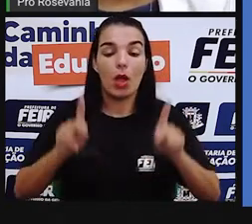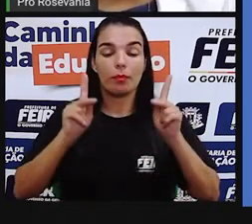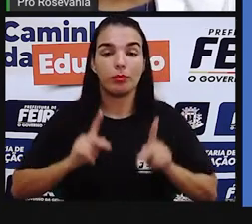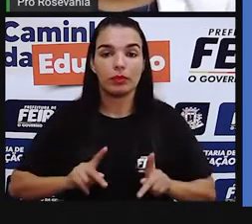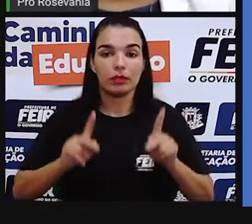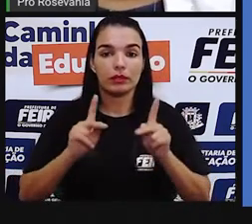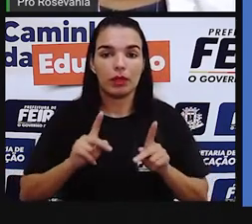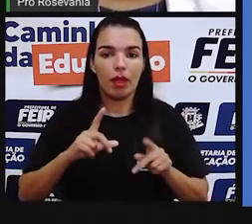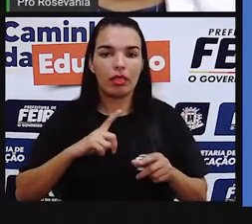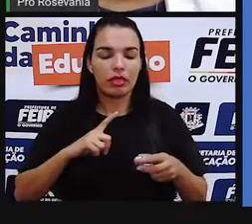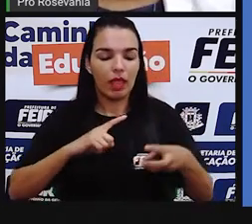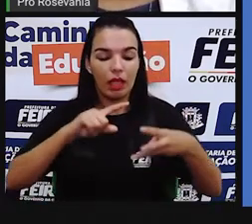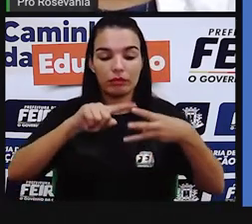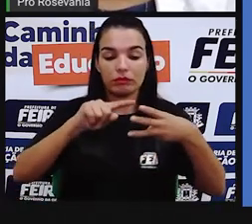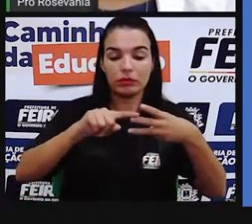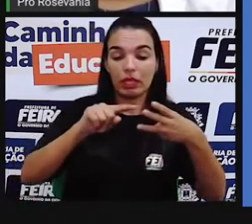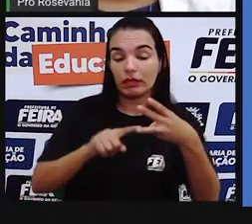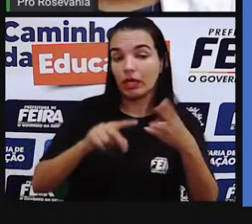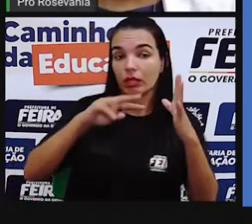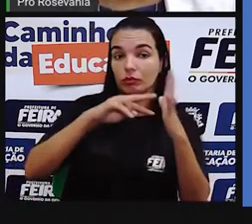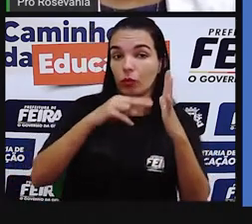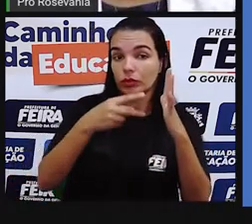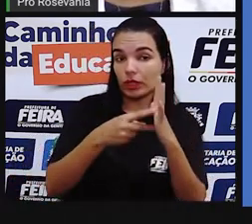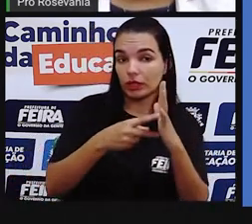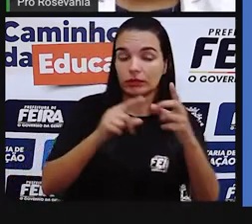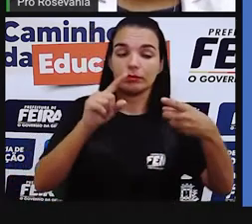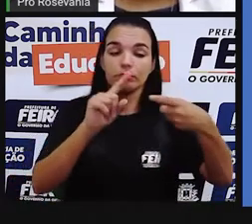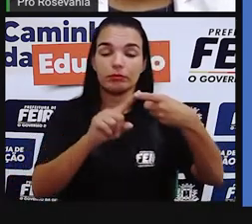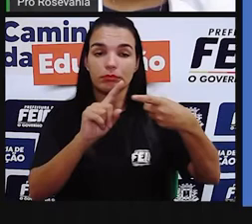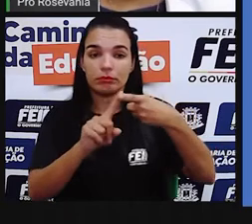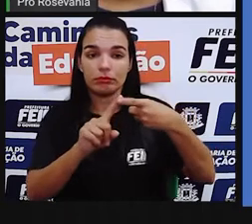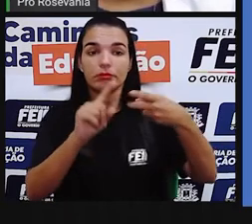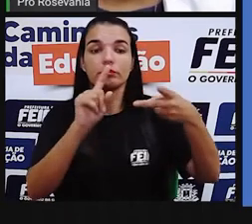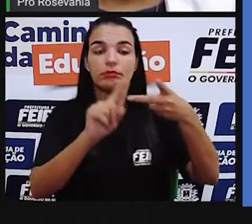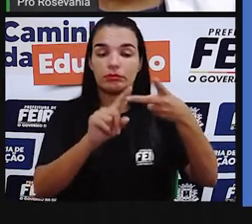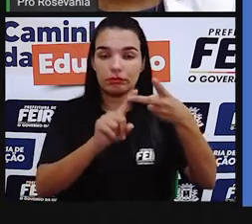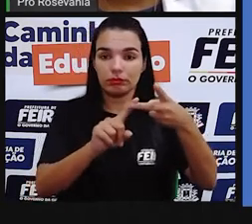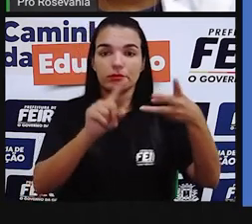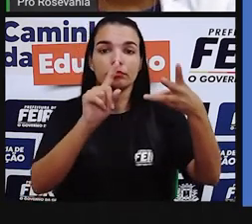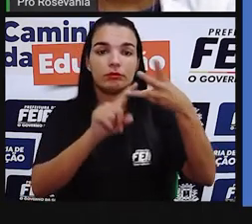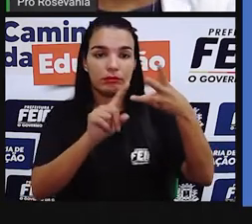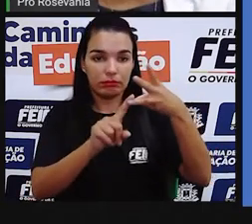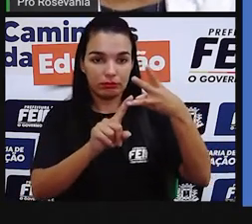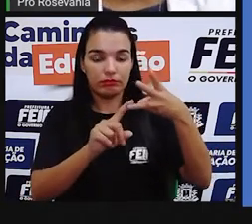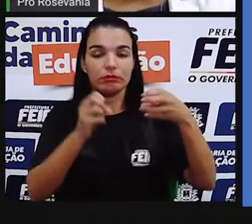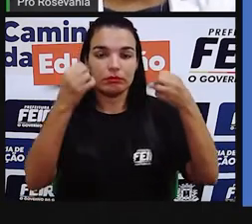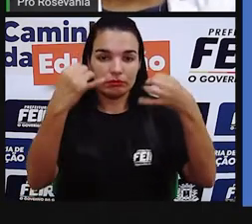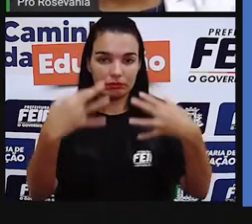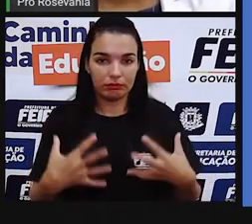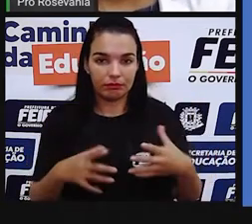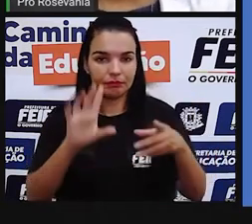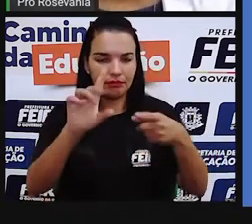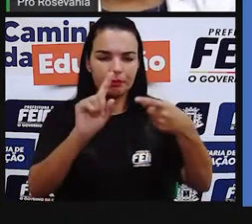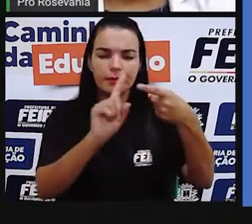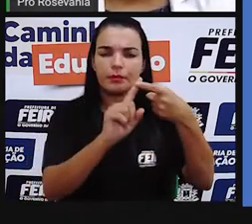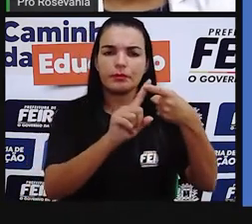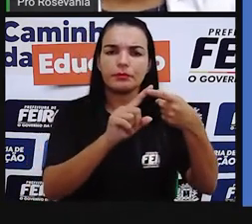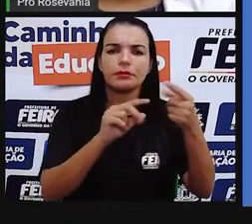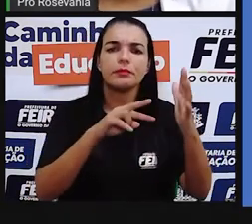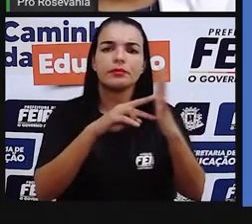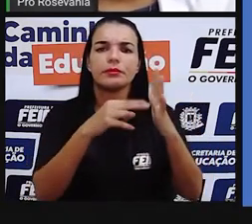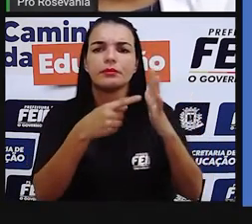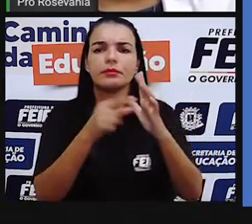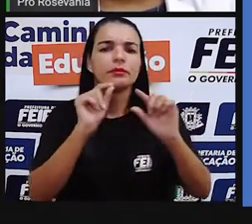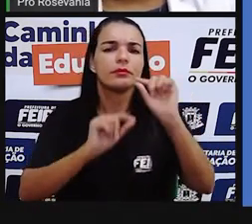para vocês aí, né, três definições: uma de biologia, uma de sociologia e a outra de estatística. Em biologia, define-se